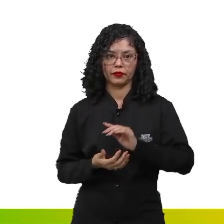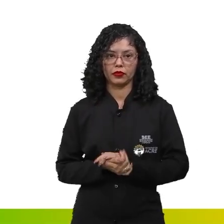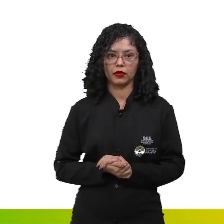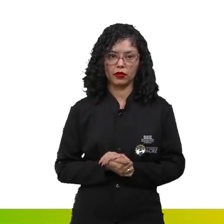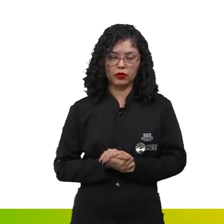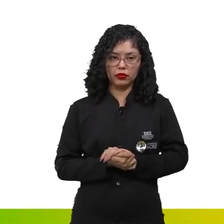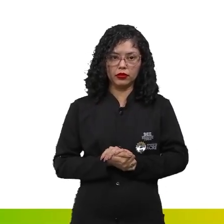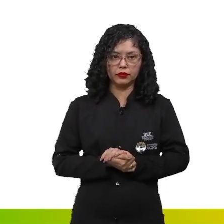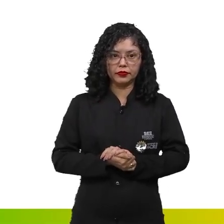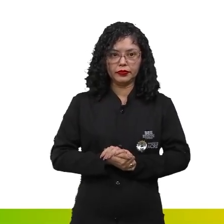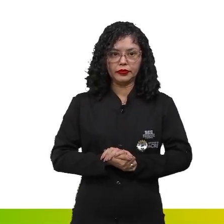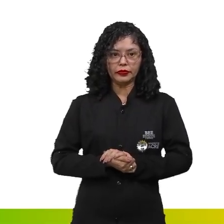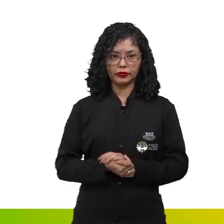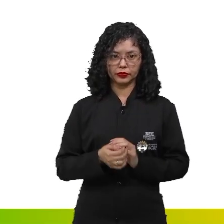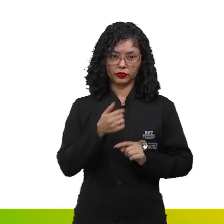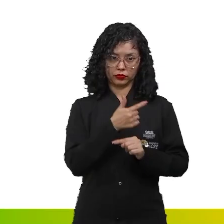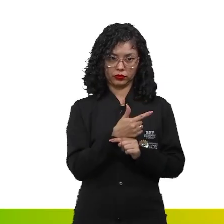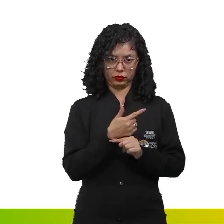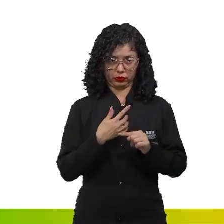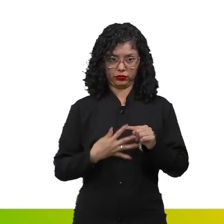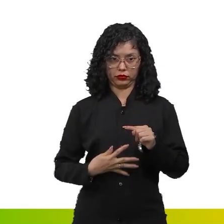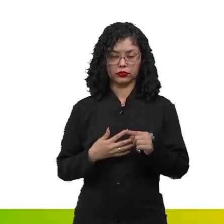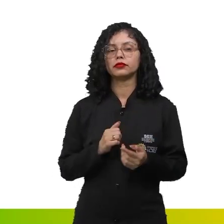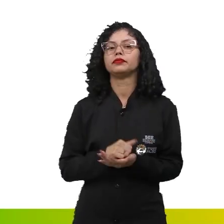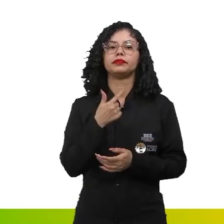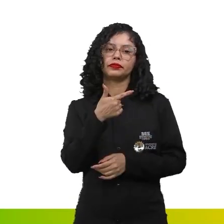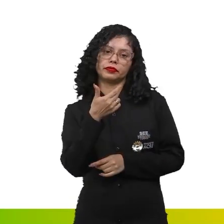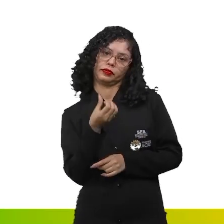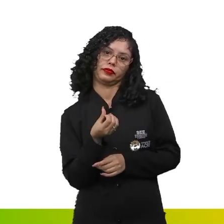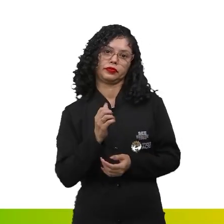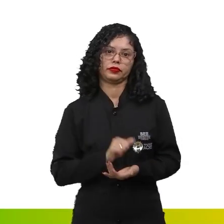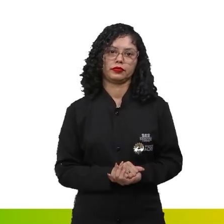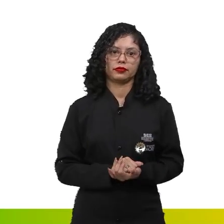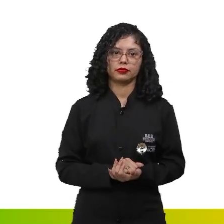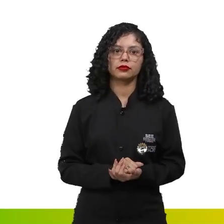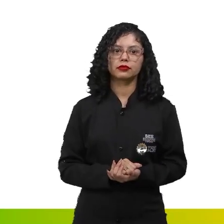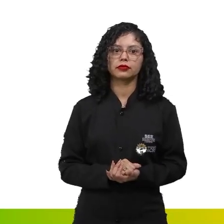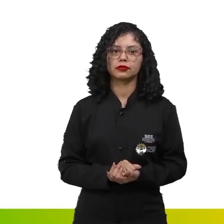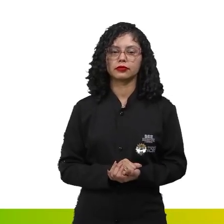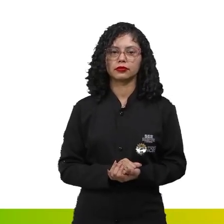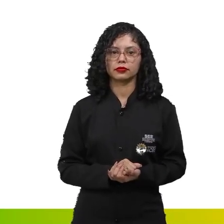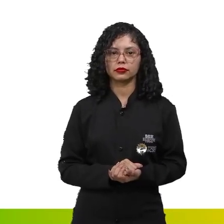26 e 24 vezes 26.